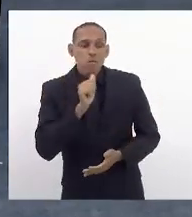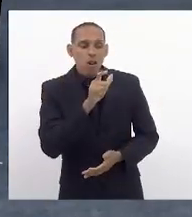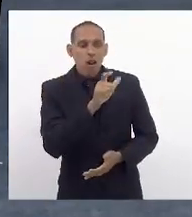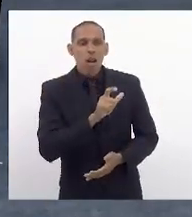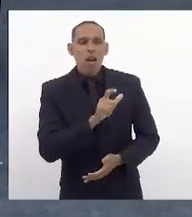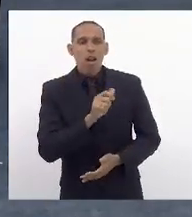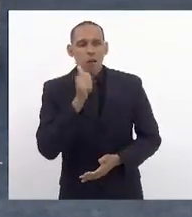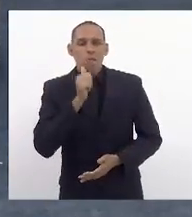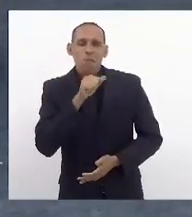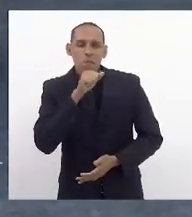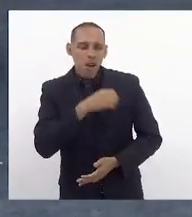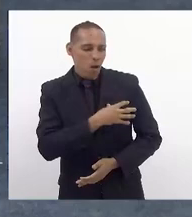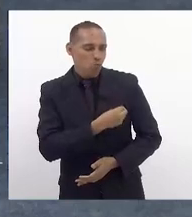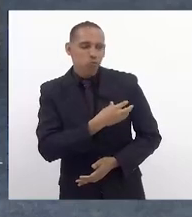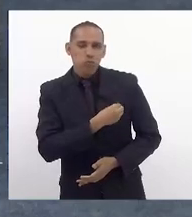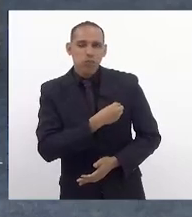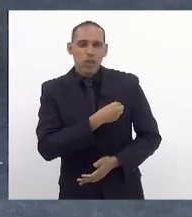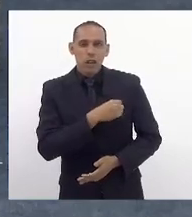isso pode